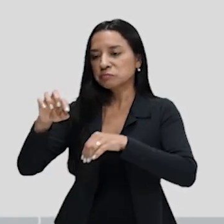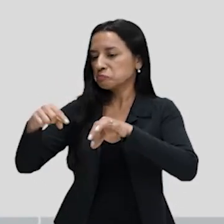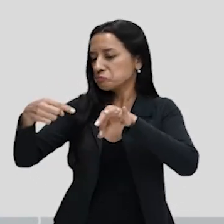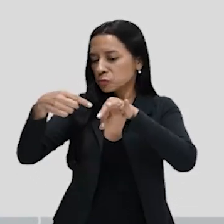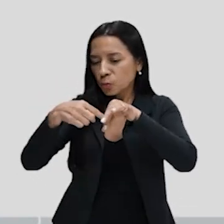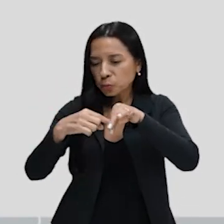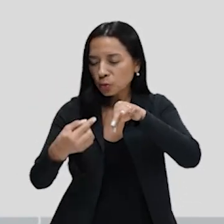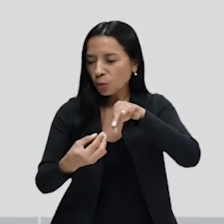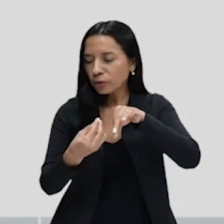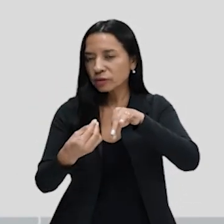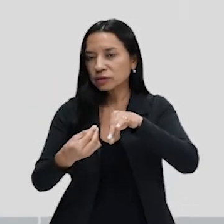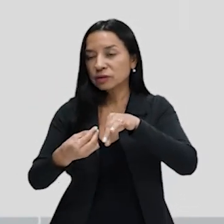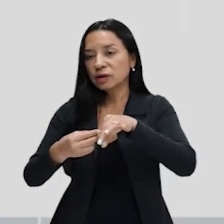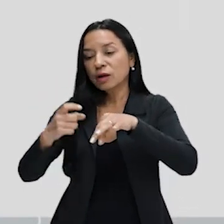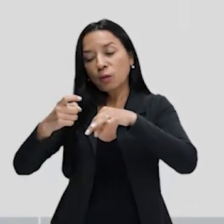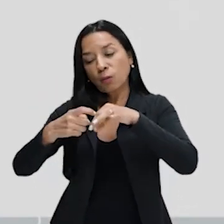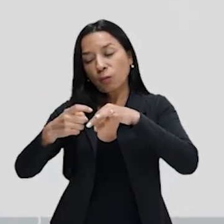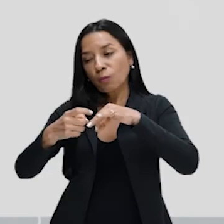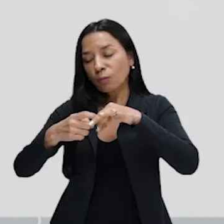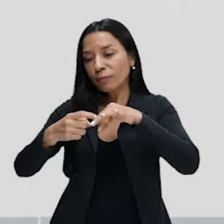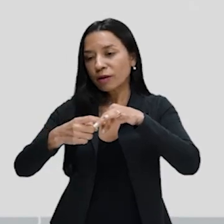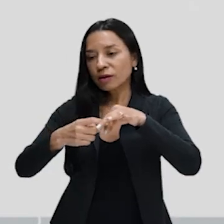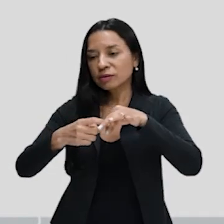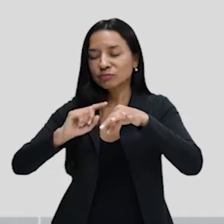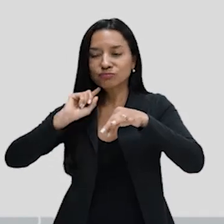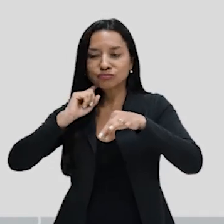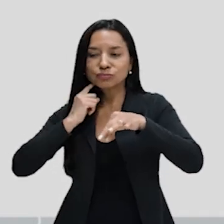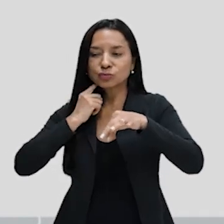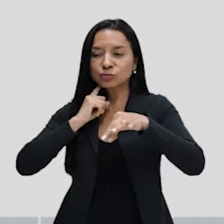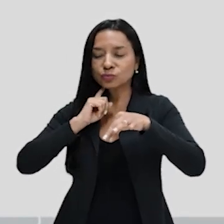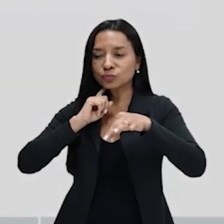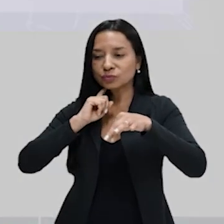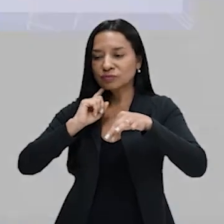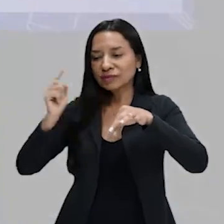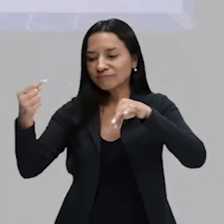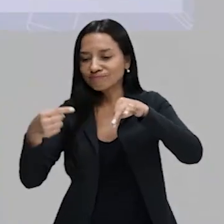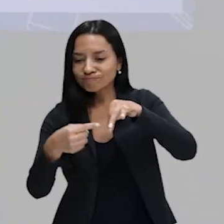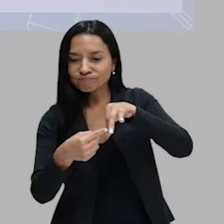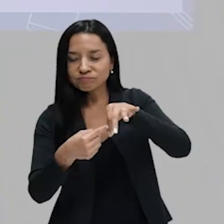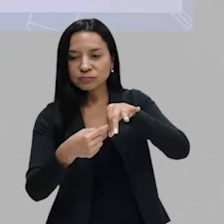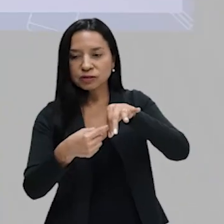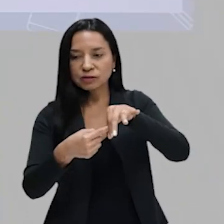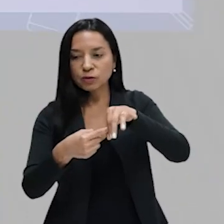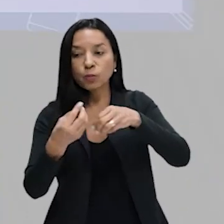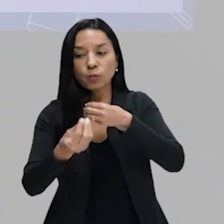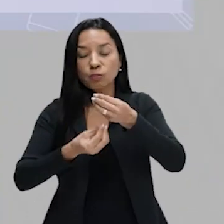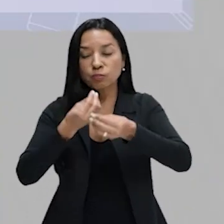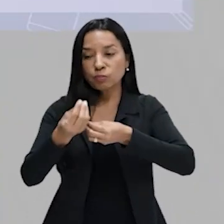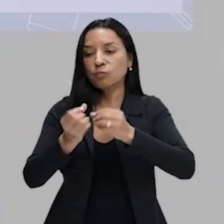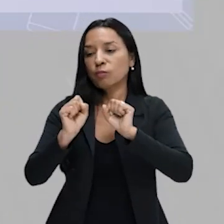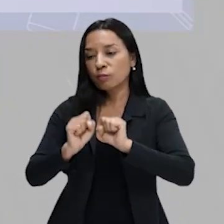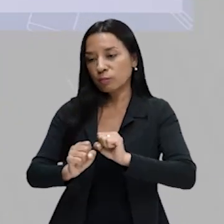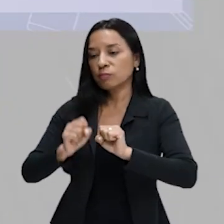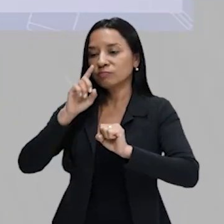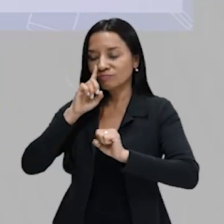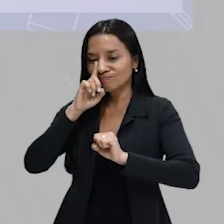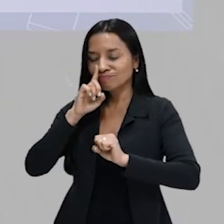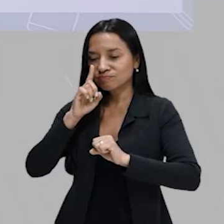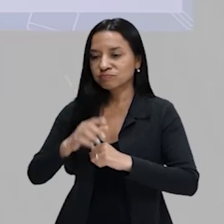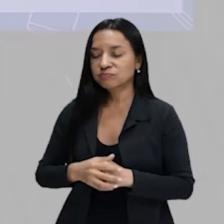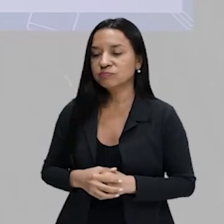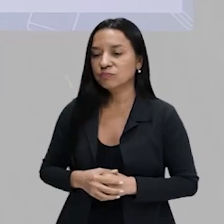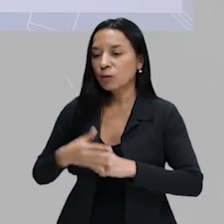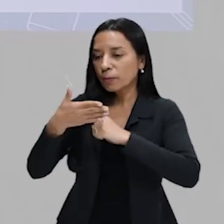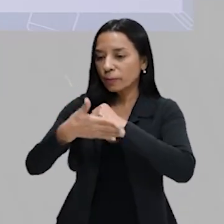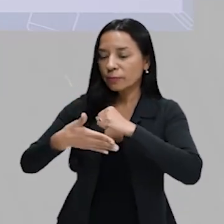está com suas mãos sujas, contaminadas, vai tocar a paciente, então ele vai contaminar ela. Então,